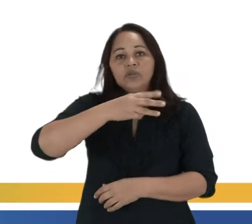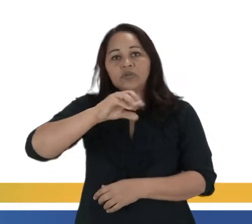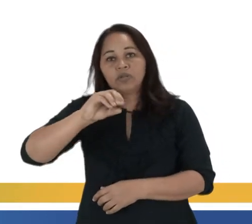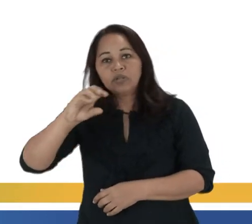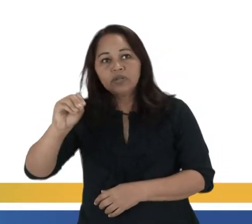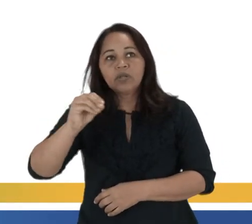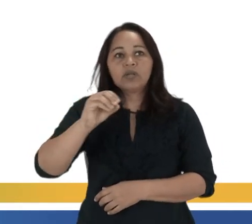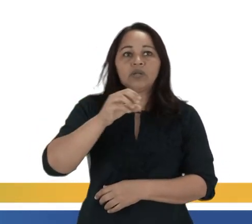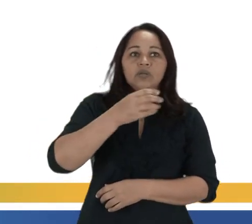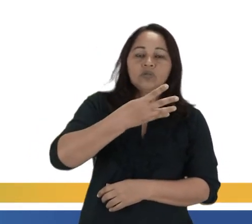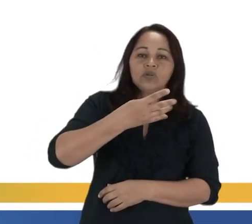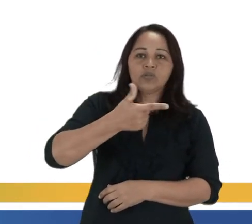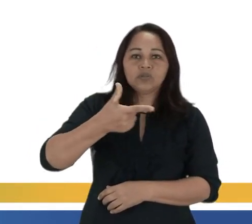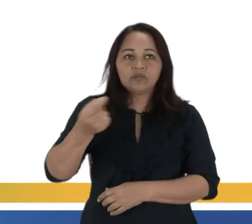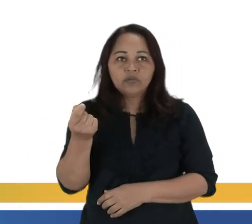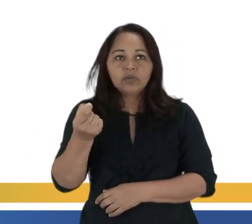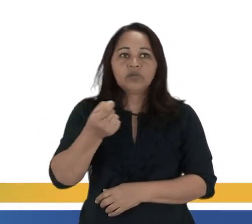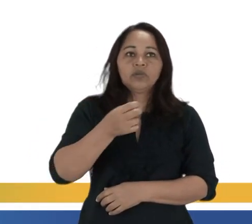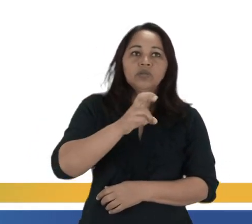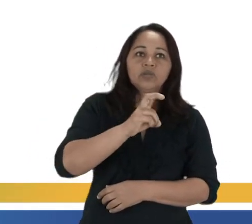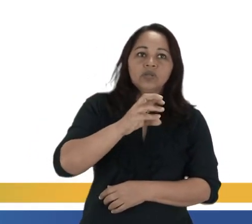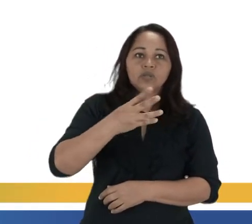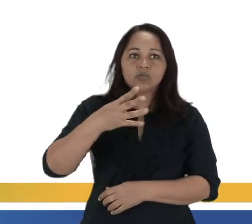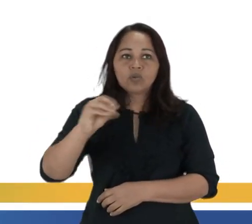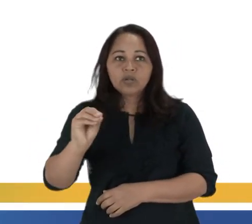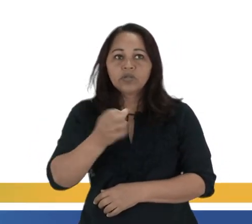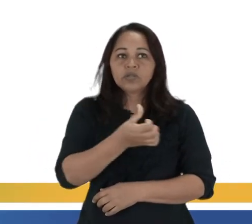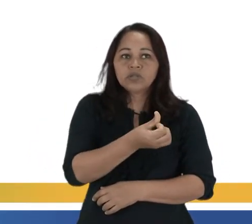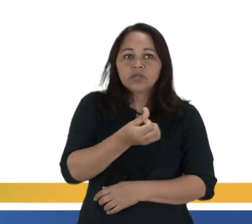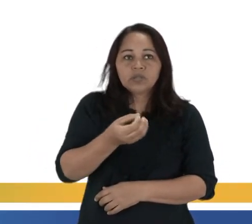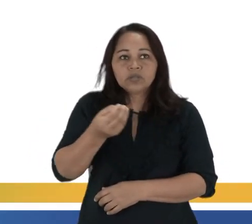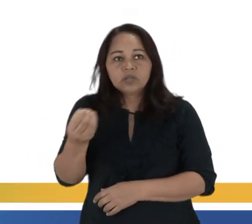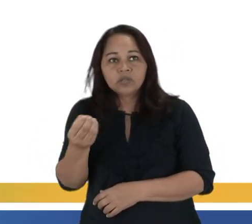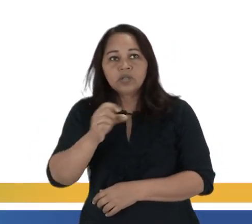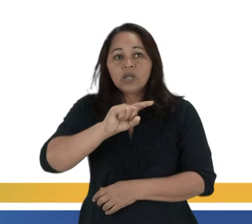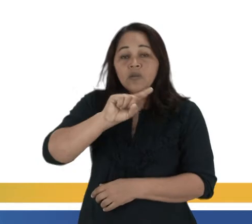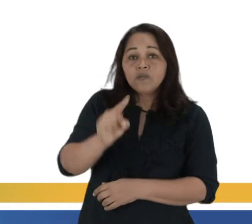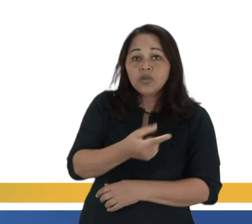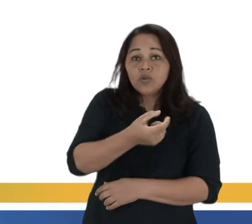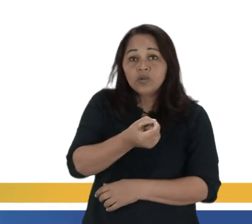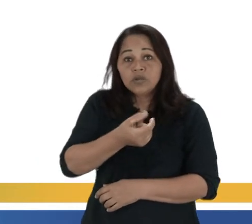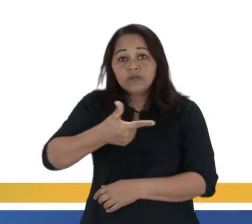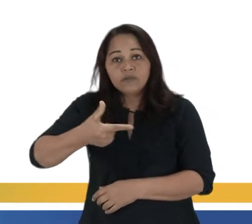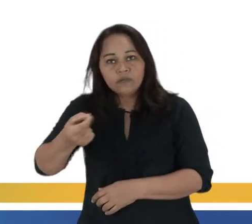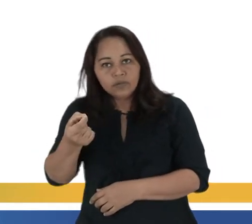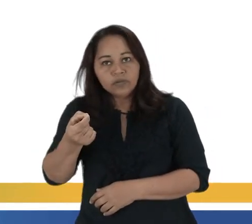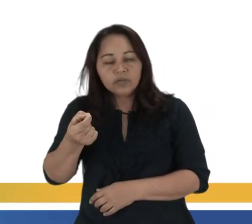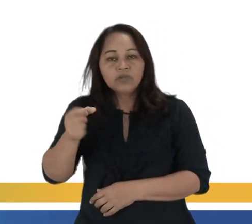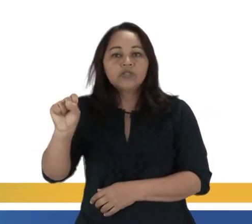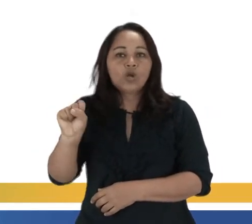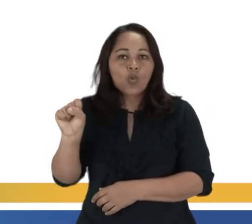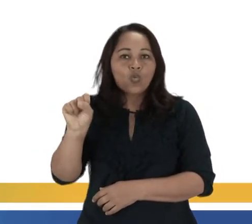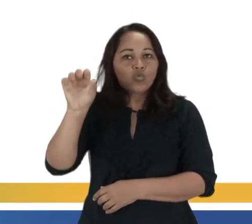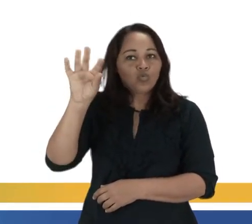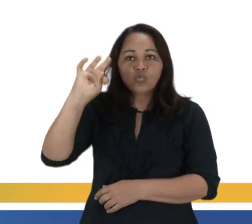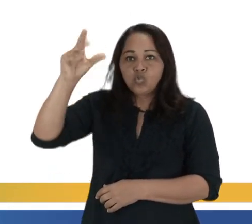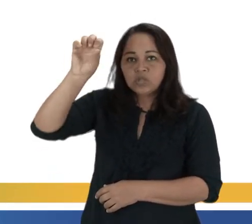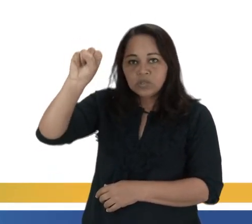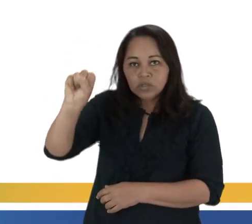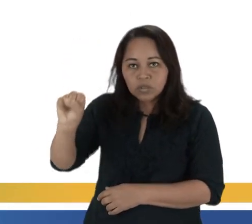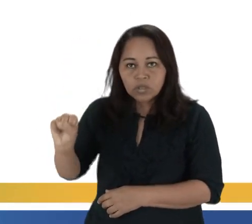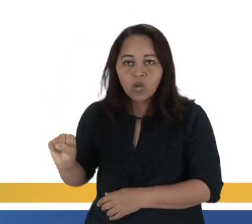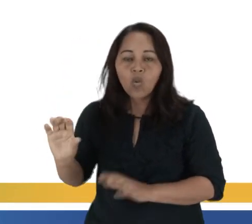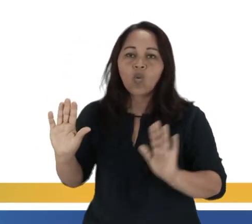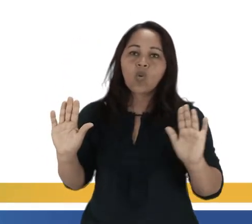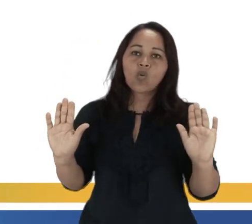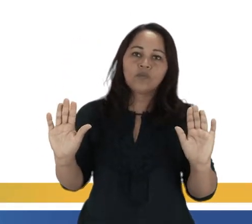segundos, 420 segundos, 540 segundos, 660 segundos e 1020 segundos. Bom,